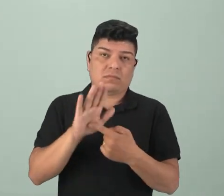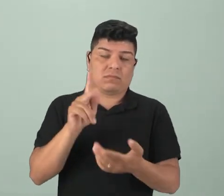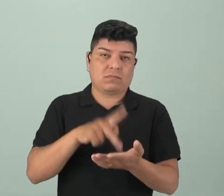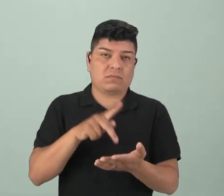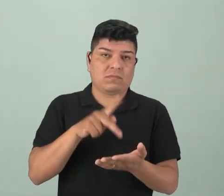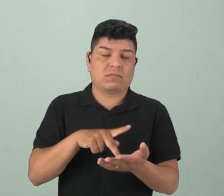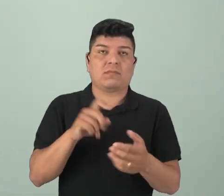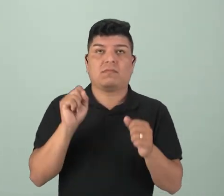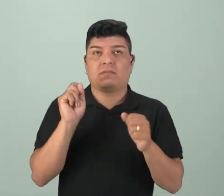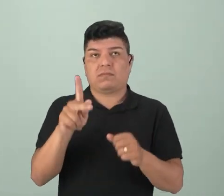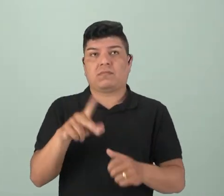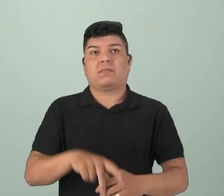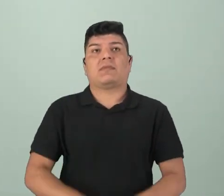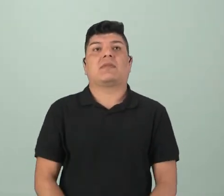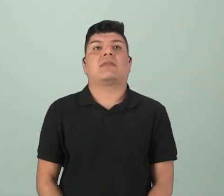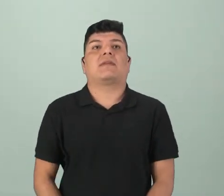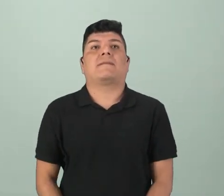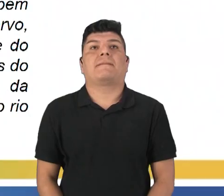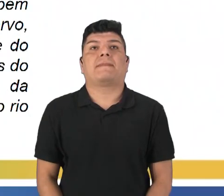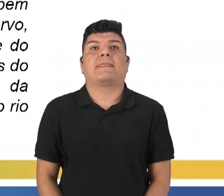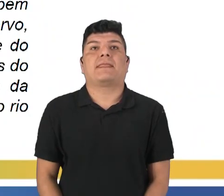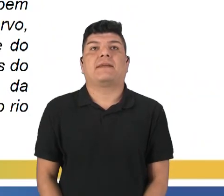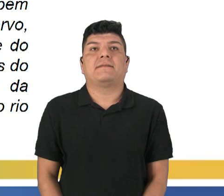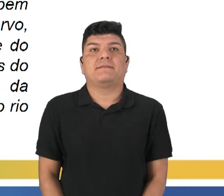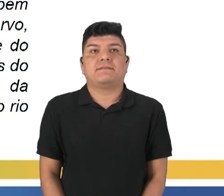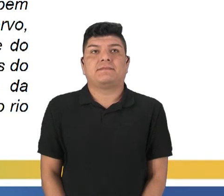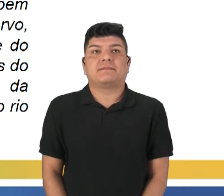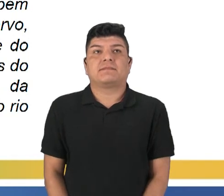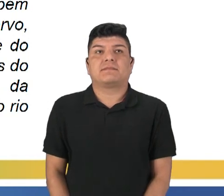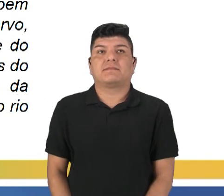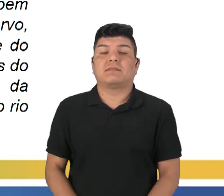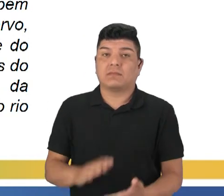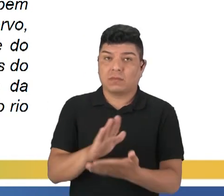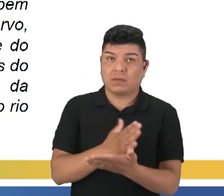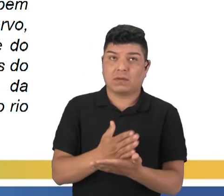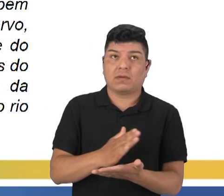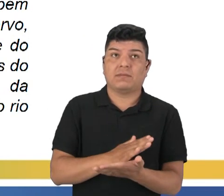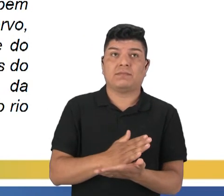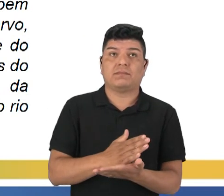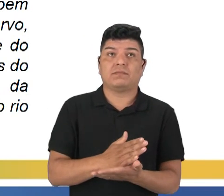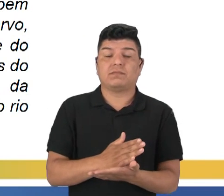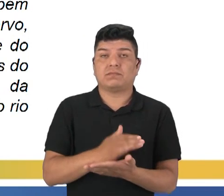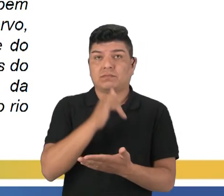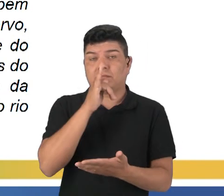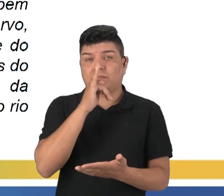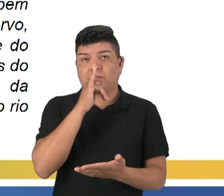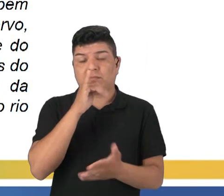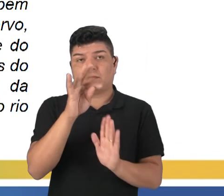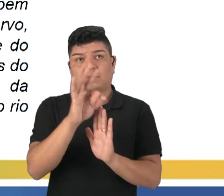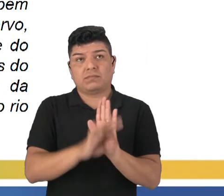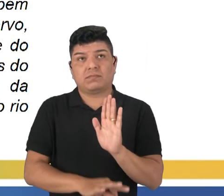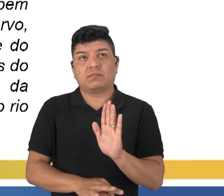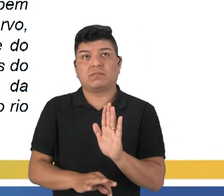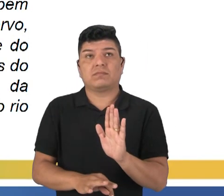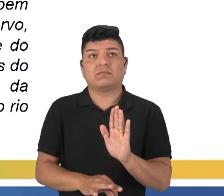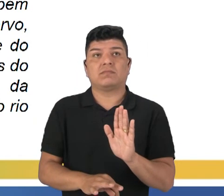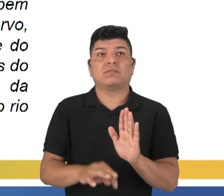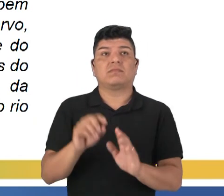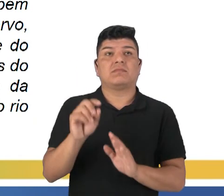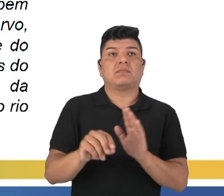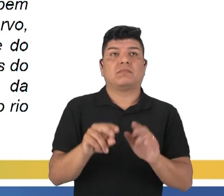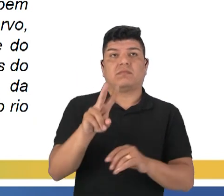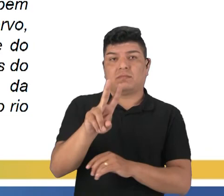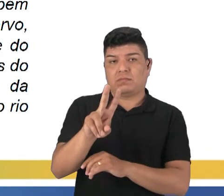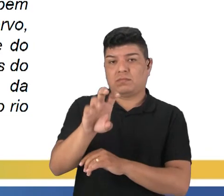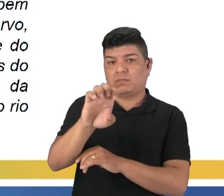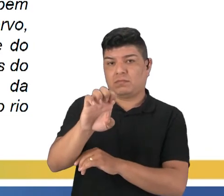mostrar, né? Vamos lá? Aí aqui tem alguns exemplos de textos, tá? Nós temos o verbete de